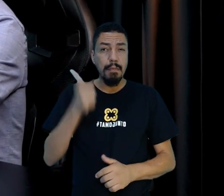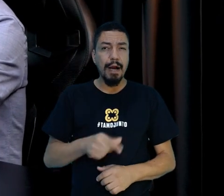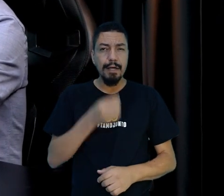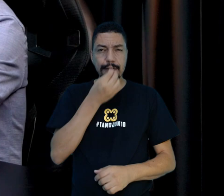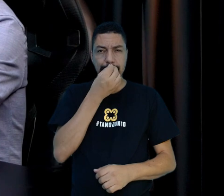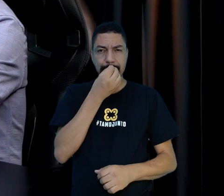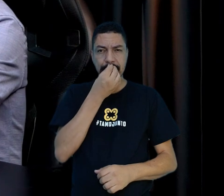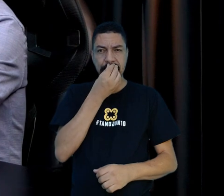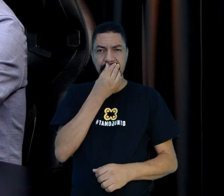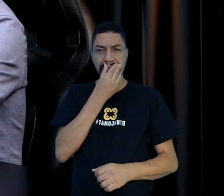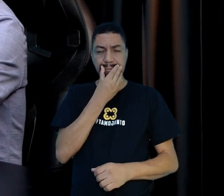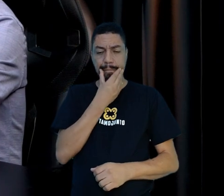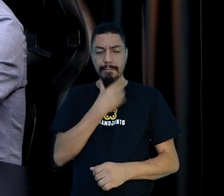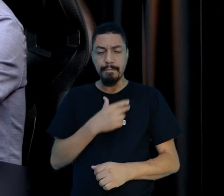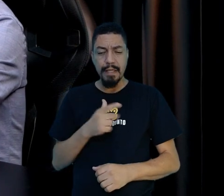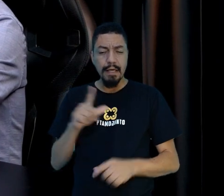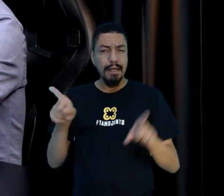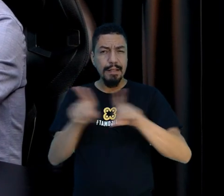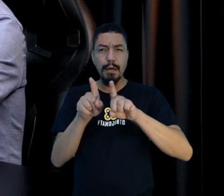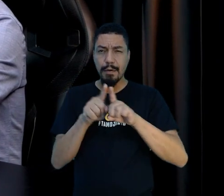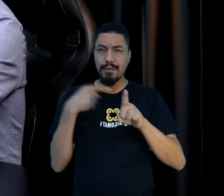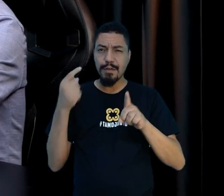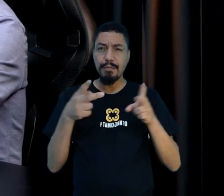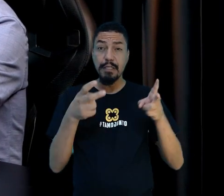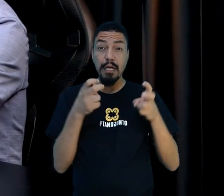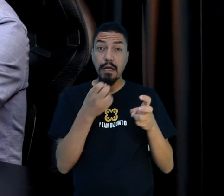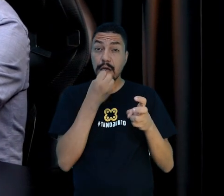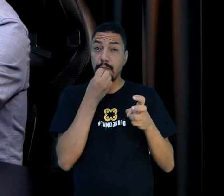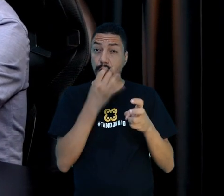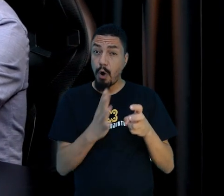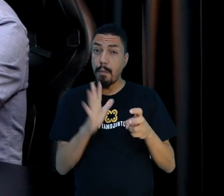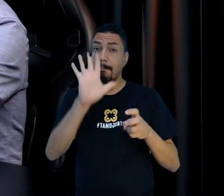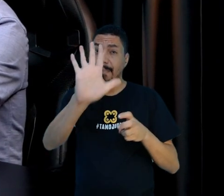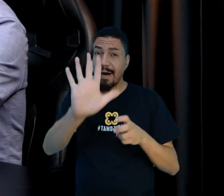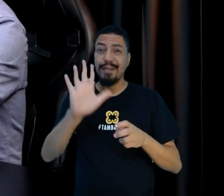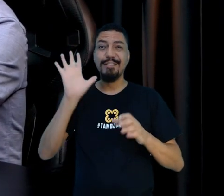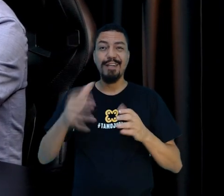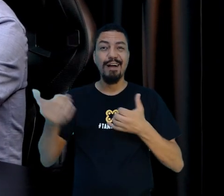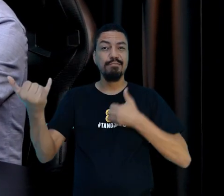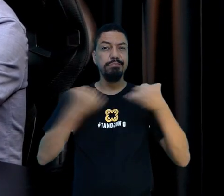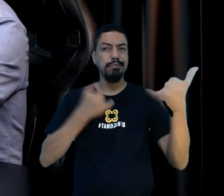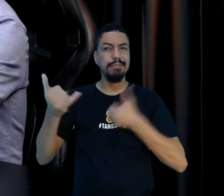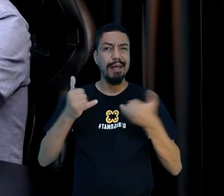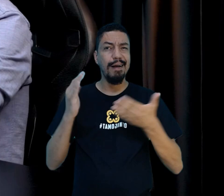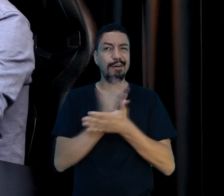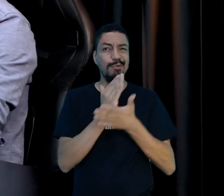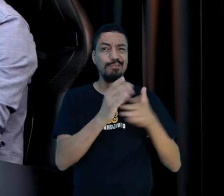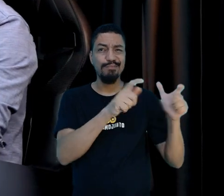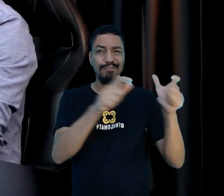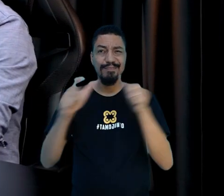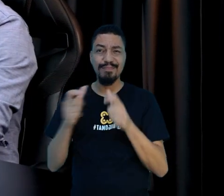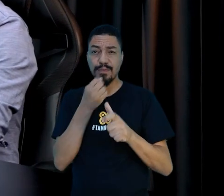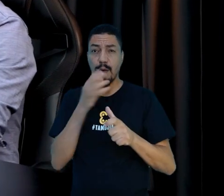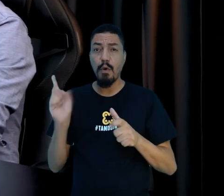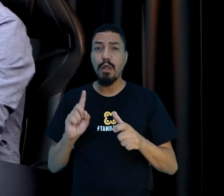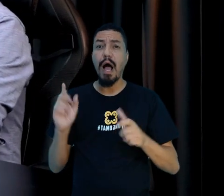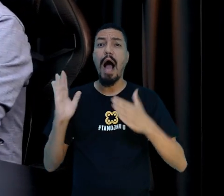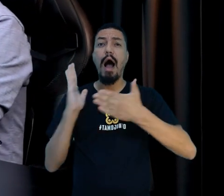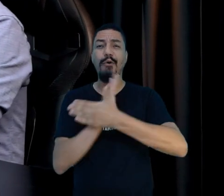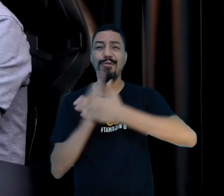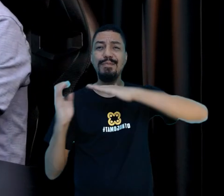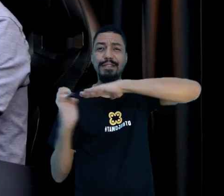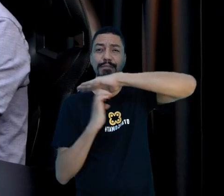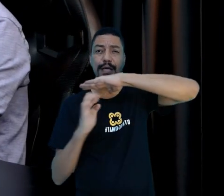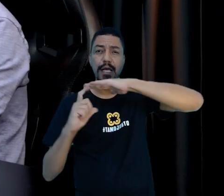E uma coisa que aparentemente é boa, mas também já escutei relatos de que em algumas situações não é, por exemplo, algumas